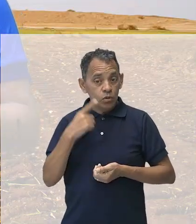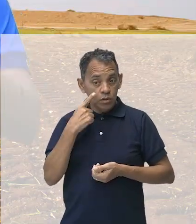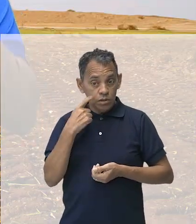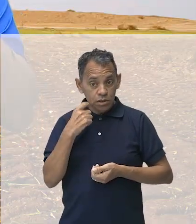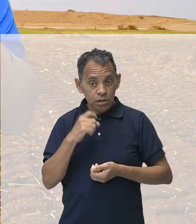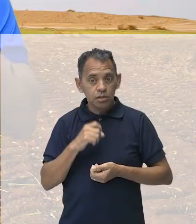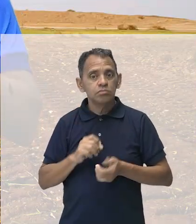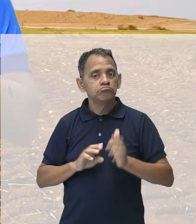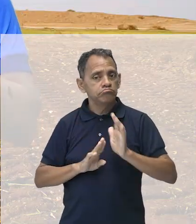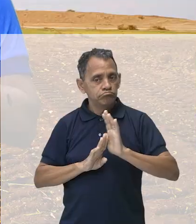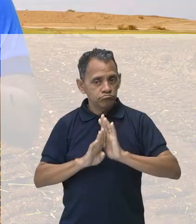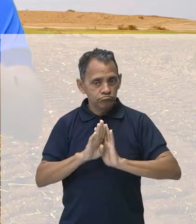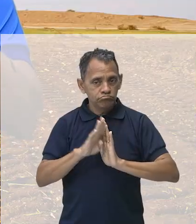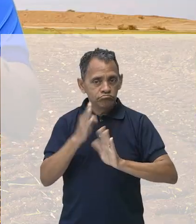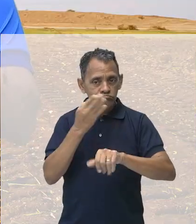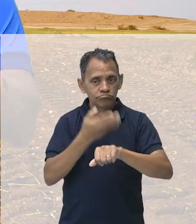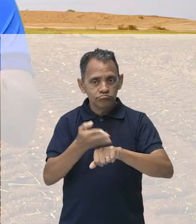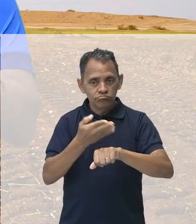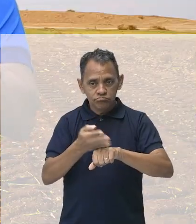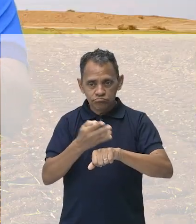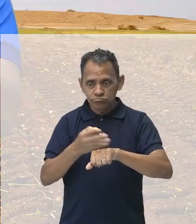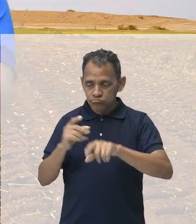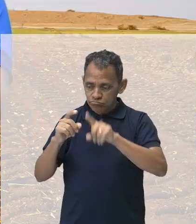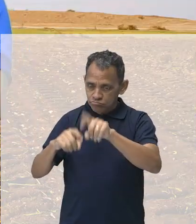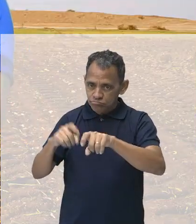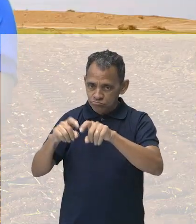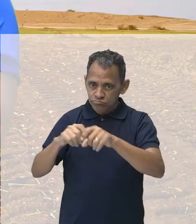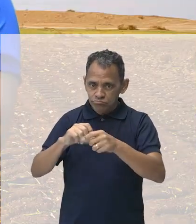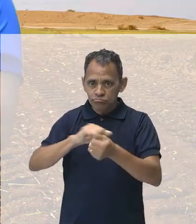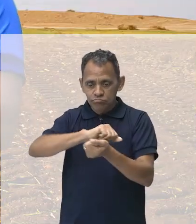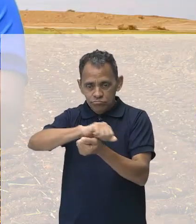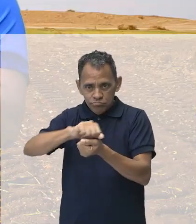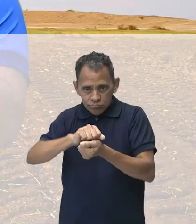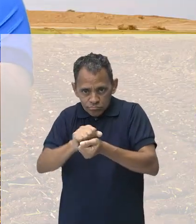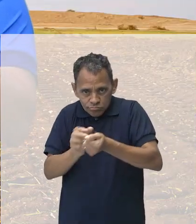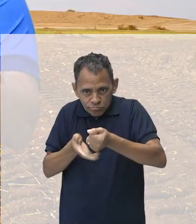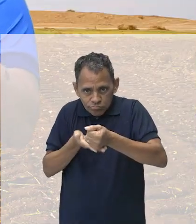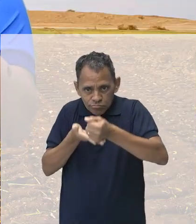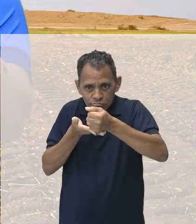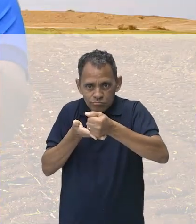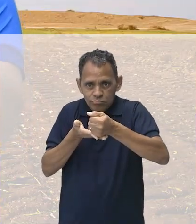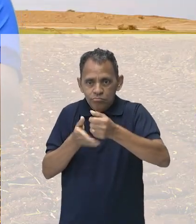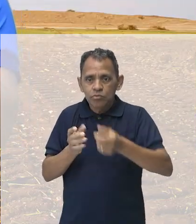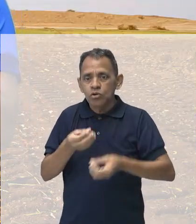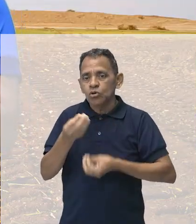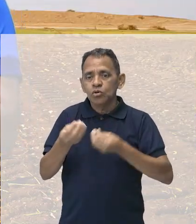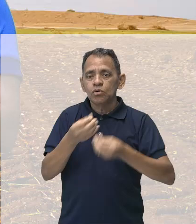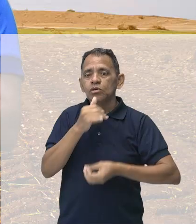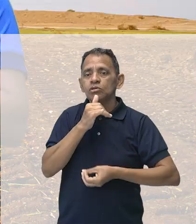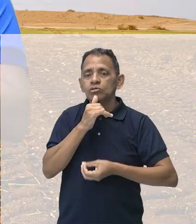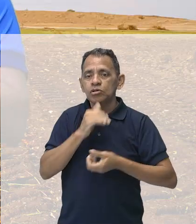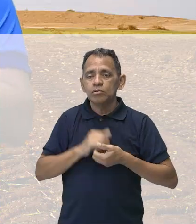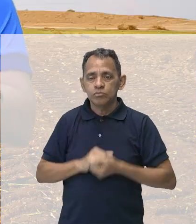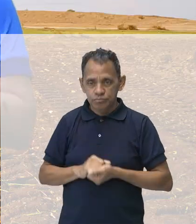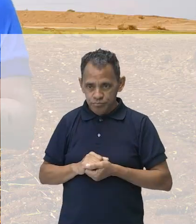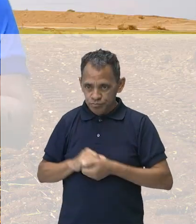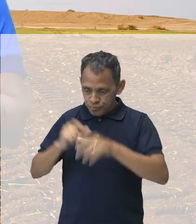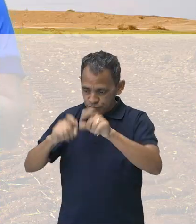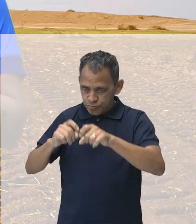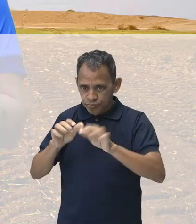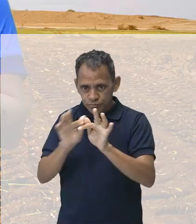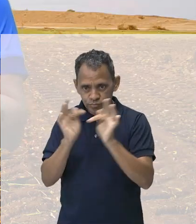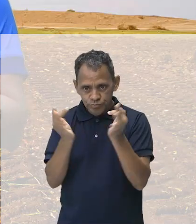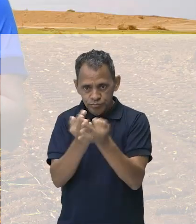em quê? Em práticas agrícolas sustentáveis, né? Com uma agricultura familiar e também